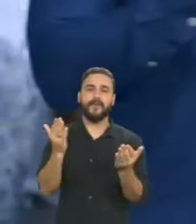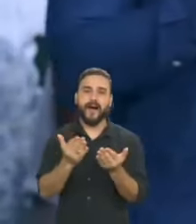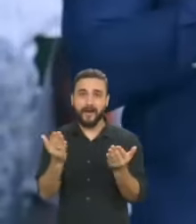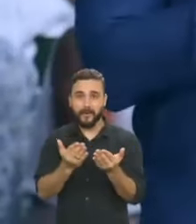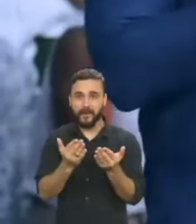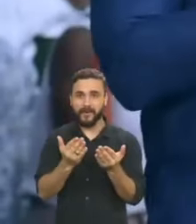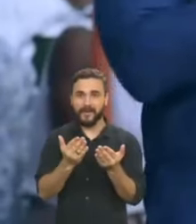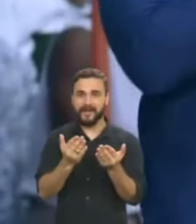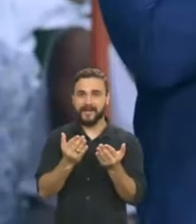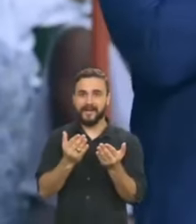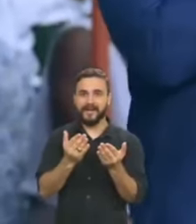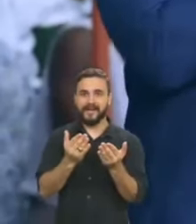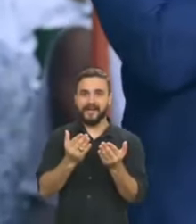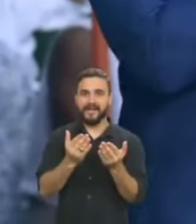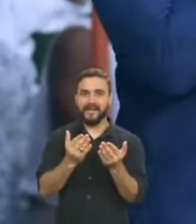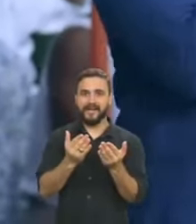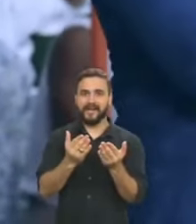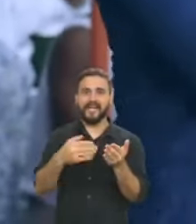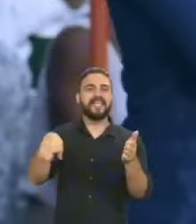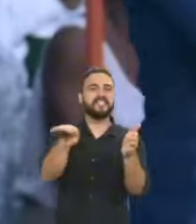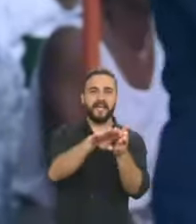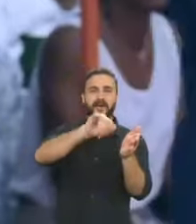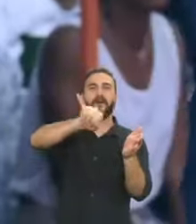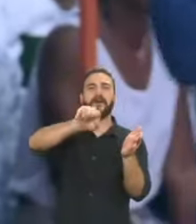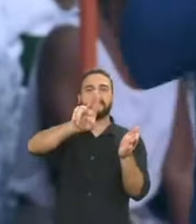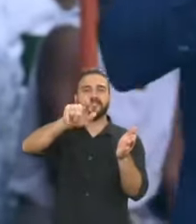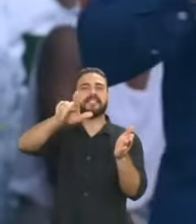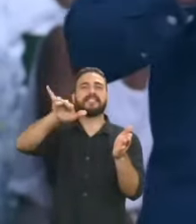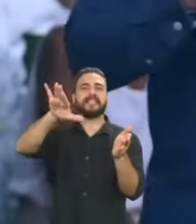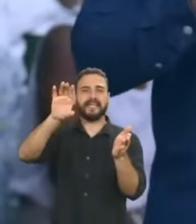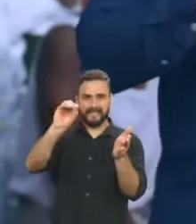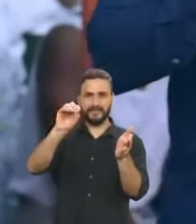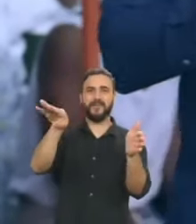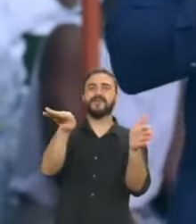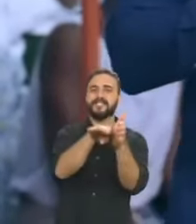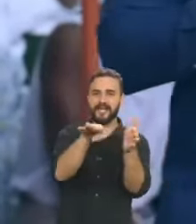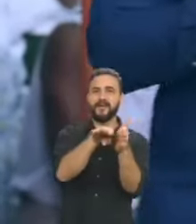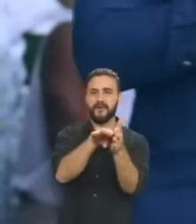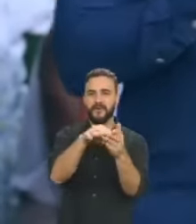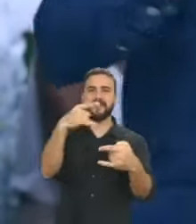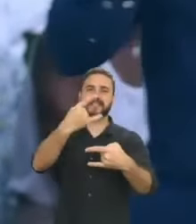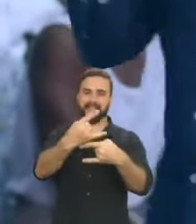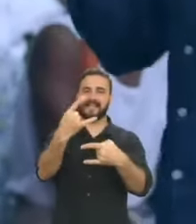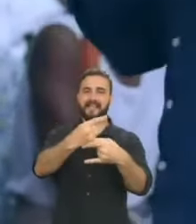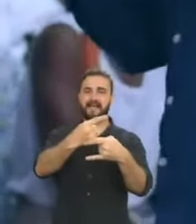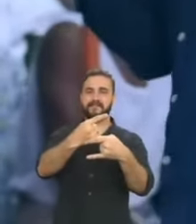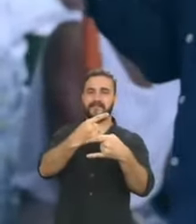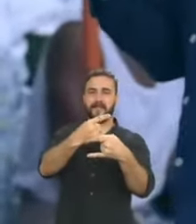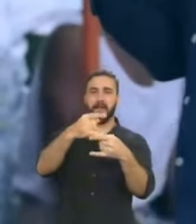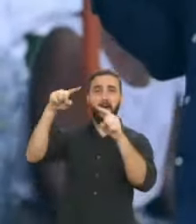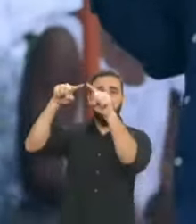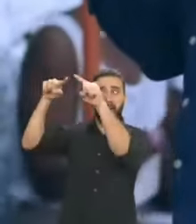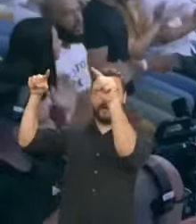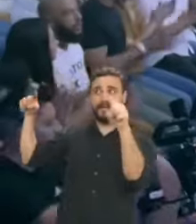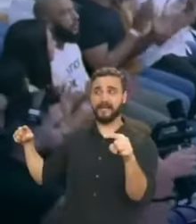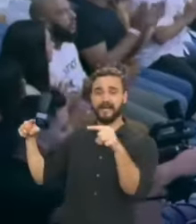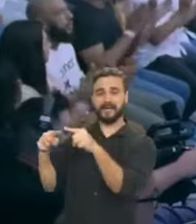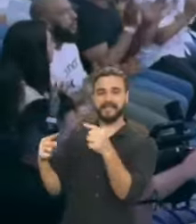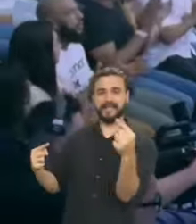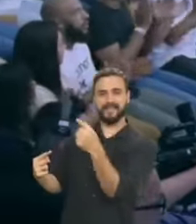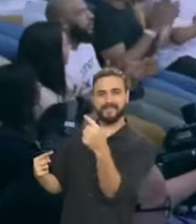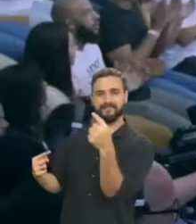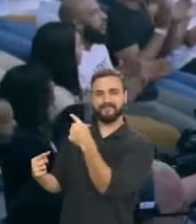tá, chegou. Então ele chegou, gente. Coloca aqui na tela pra gente receber. Vocês podem aplaudir aqui na tela ao